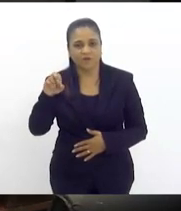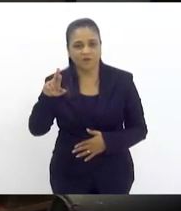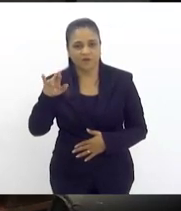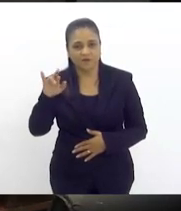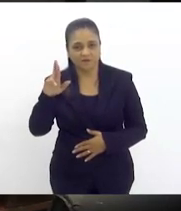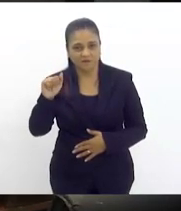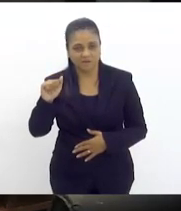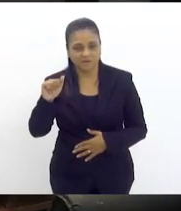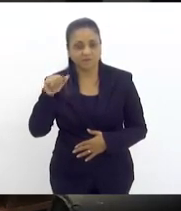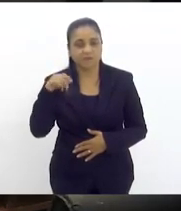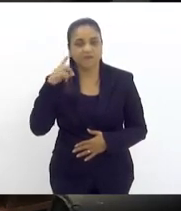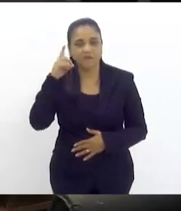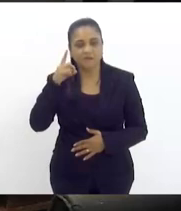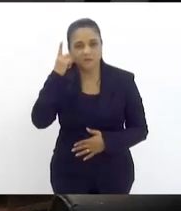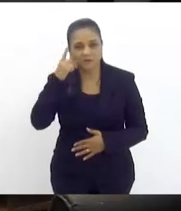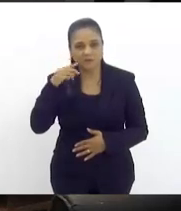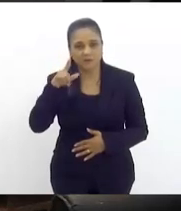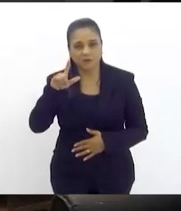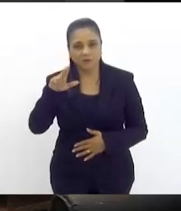Deputada Lucinha.